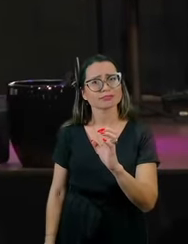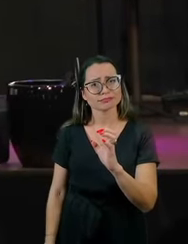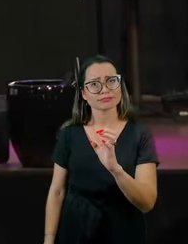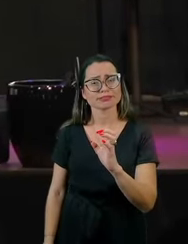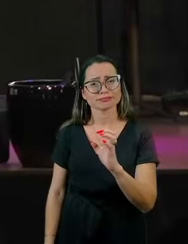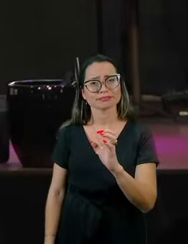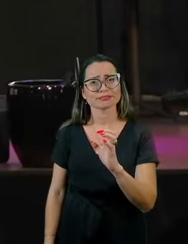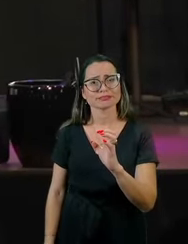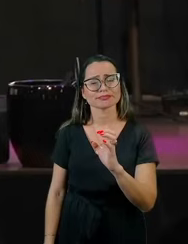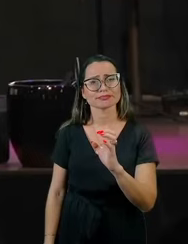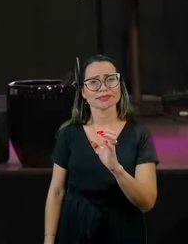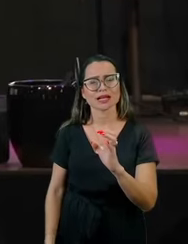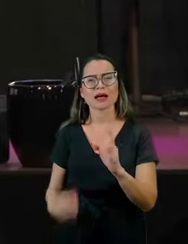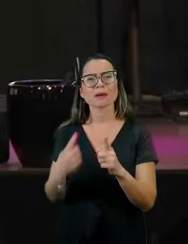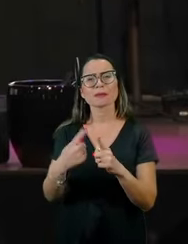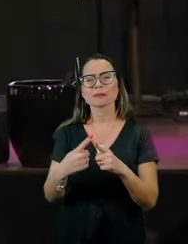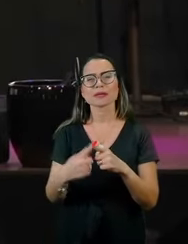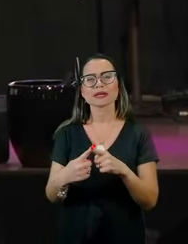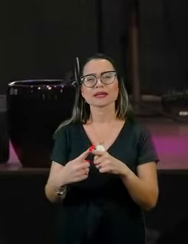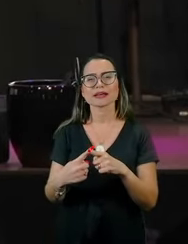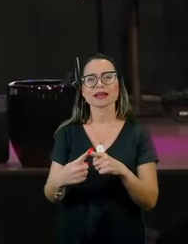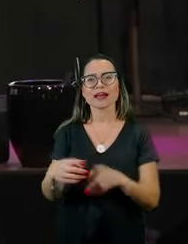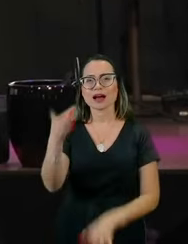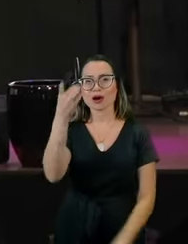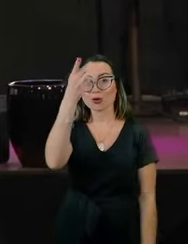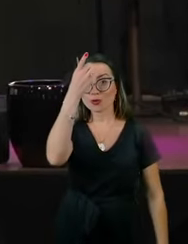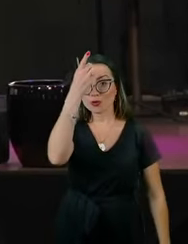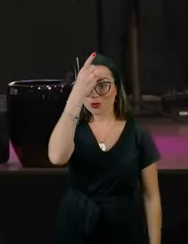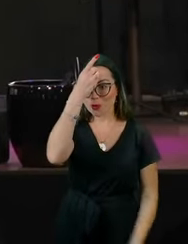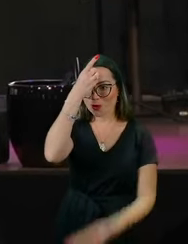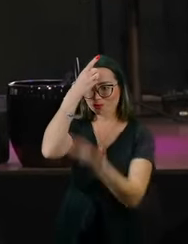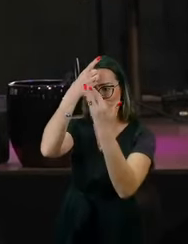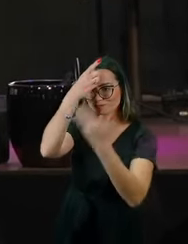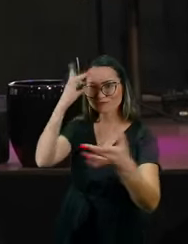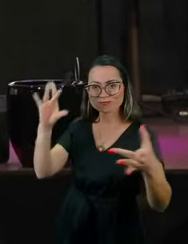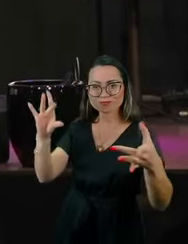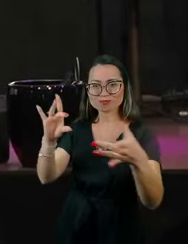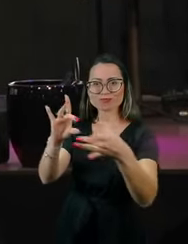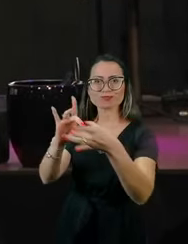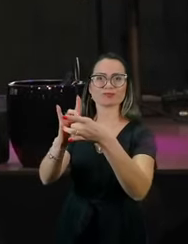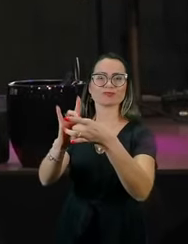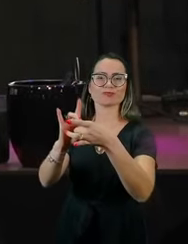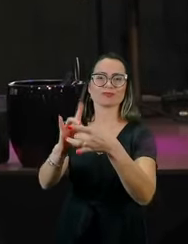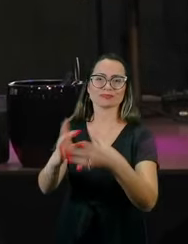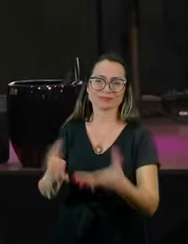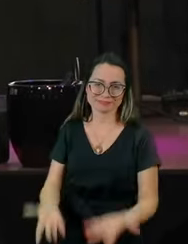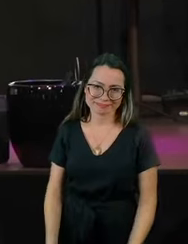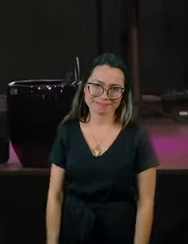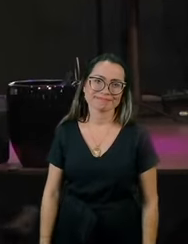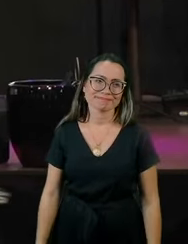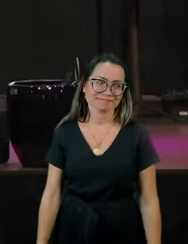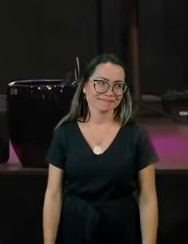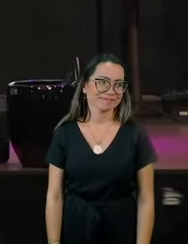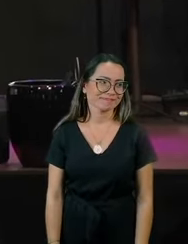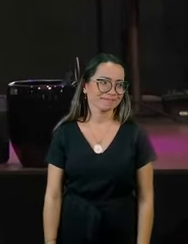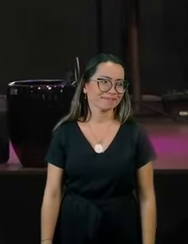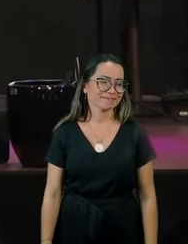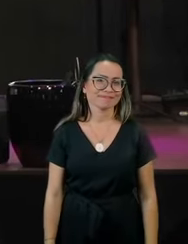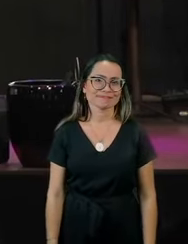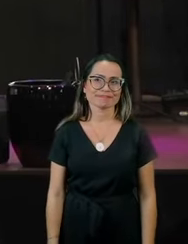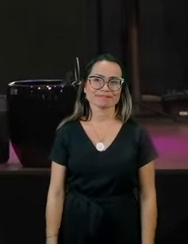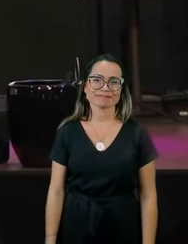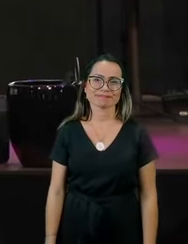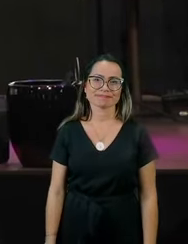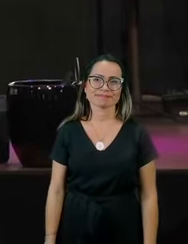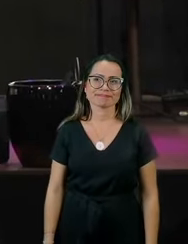Pois possuem em sua construção o dom de conectar. Faz parte delas isso aqui, ó. Deixa eu ver se eu vou